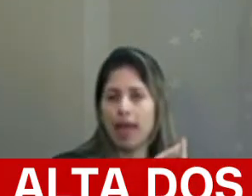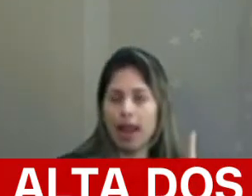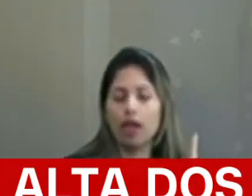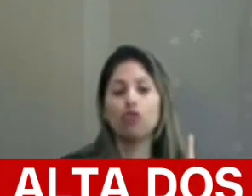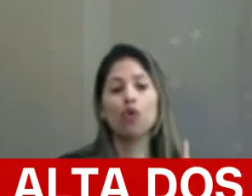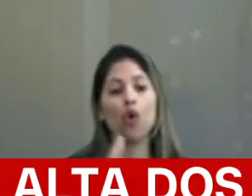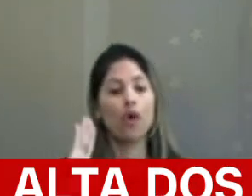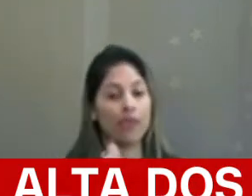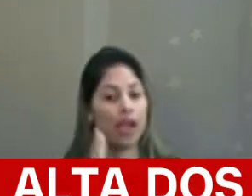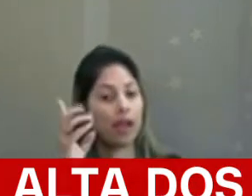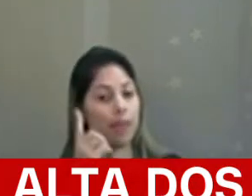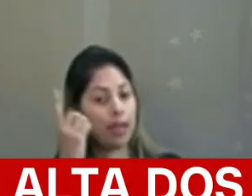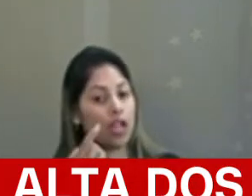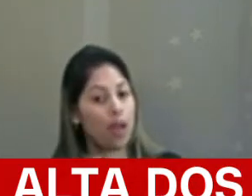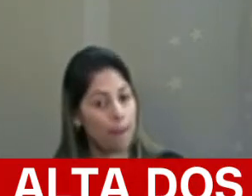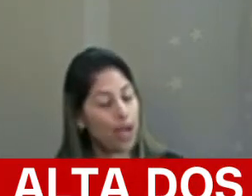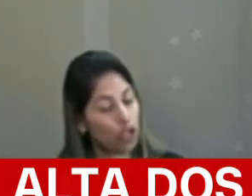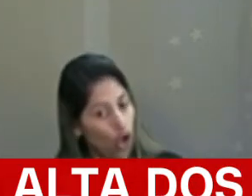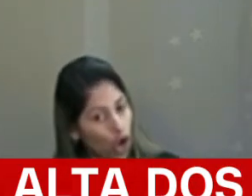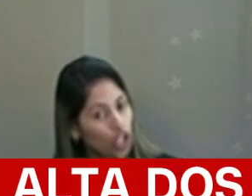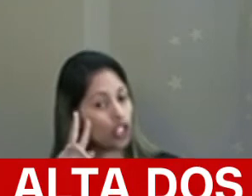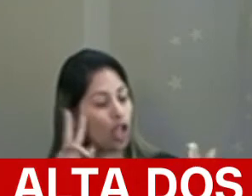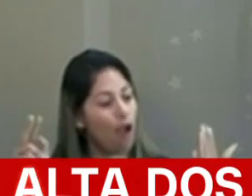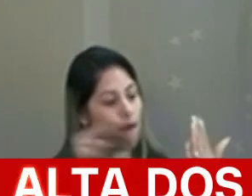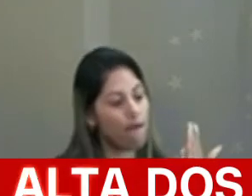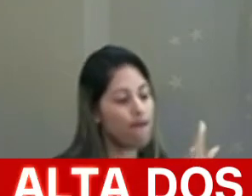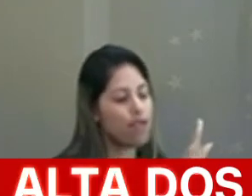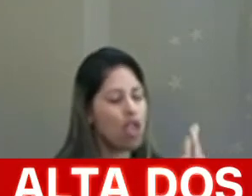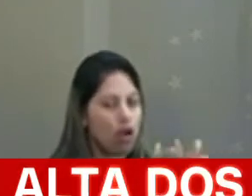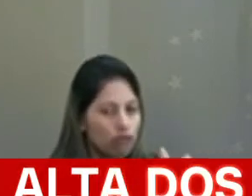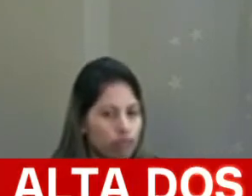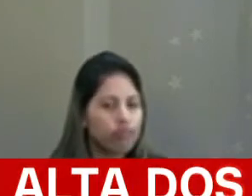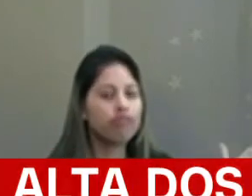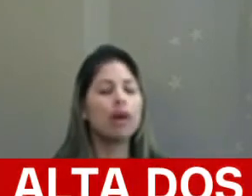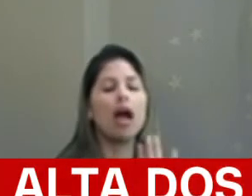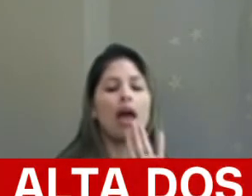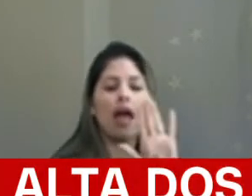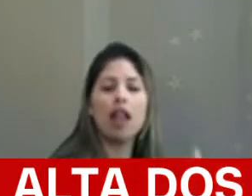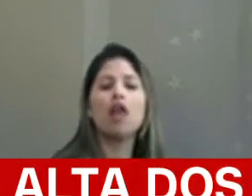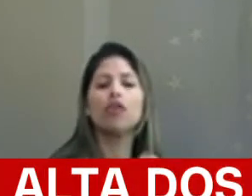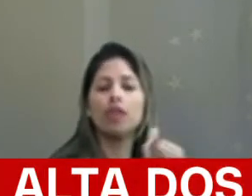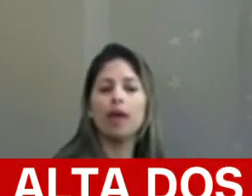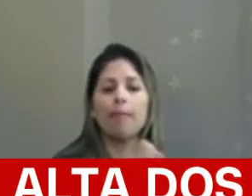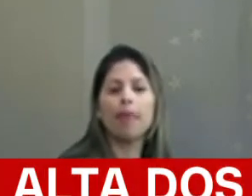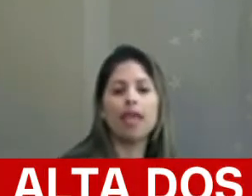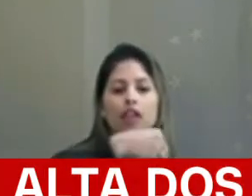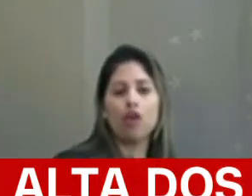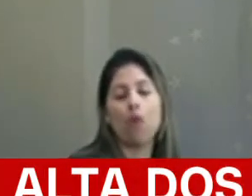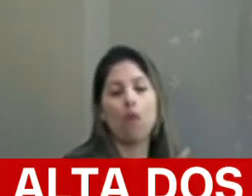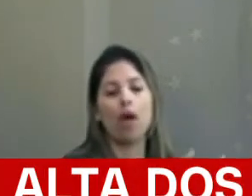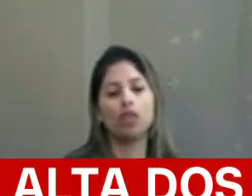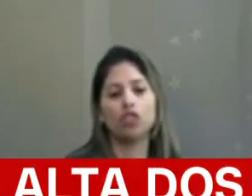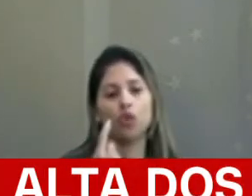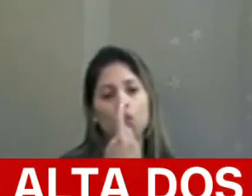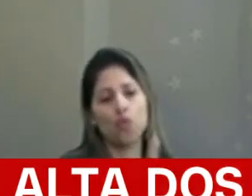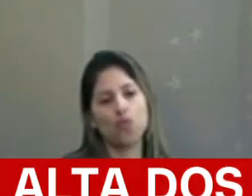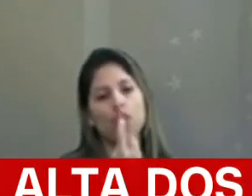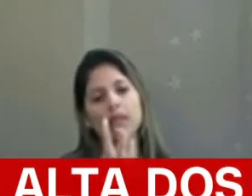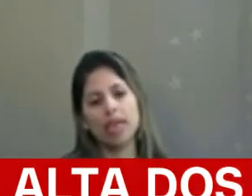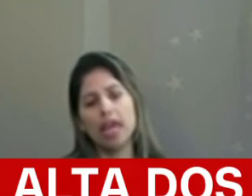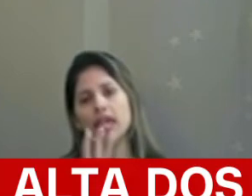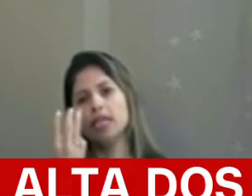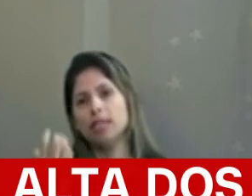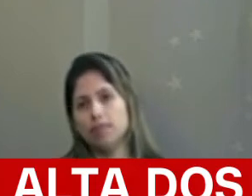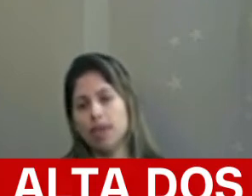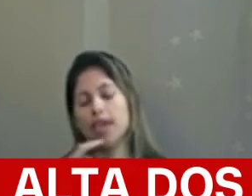entanto, enxergamos a necessidade de ampliar essas ressalvas, estendendo-se ao artigo 136, que trata da